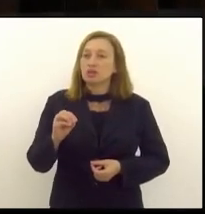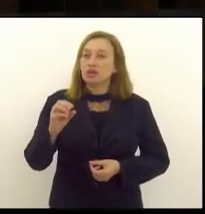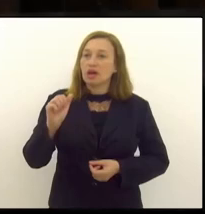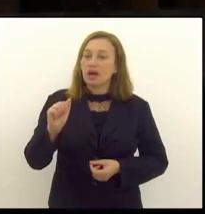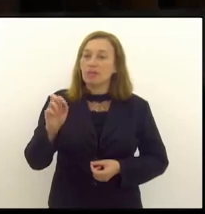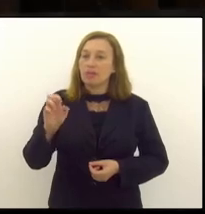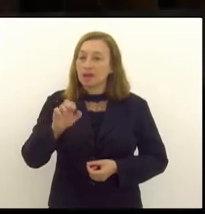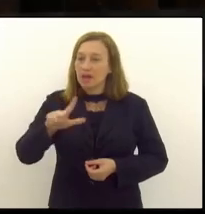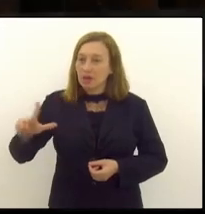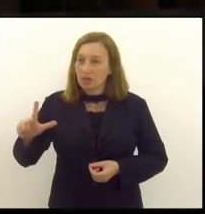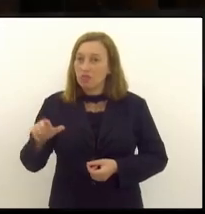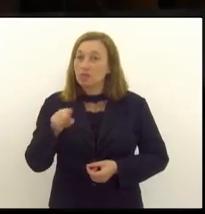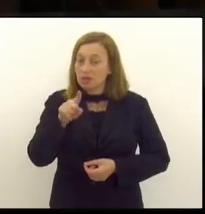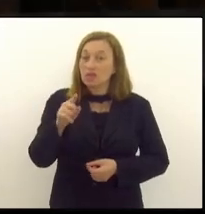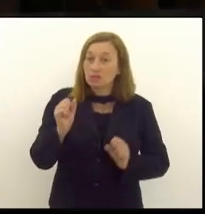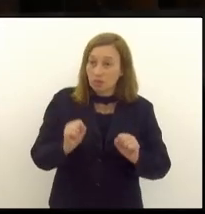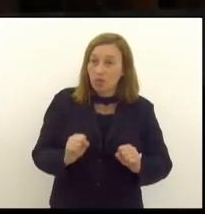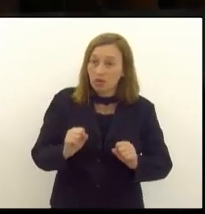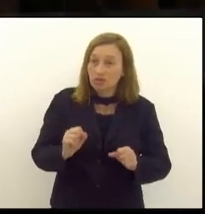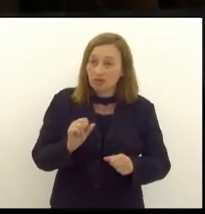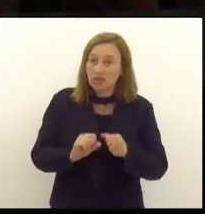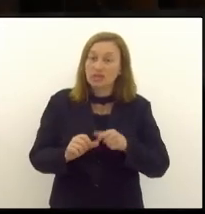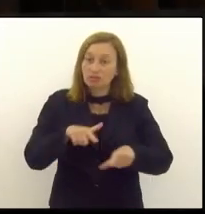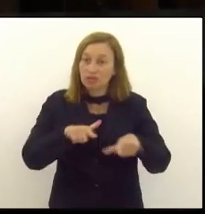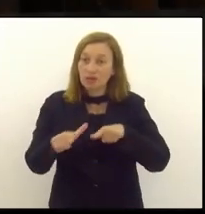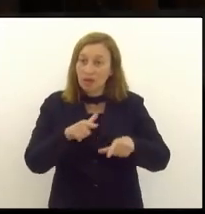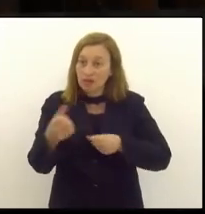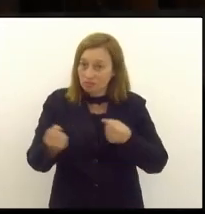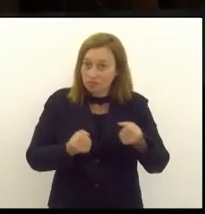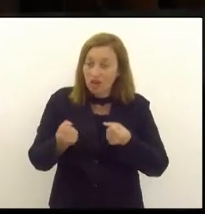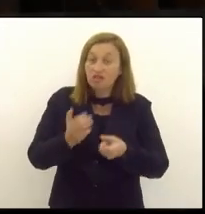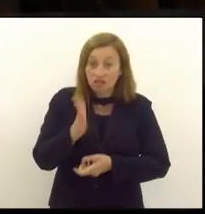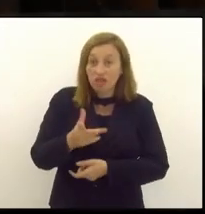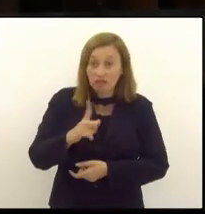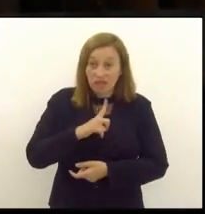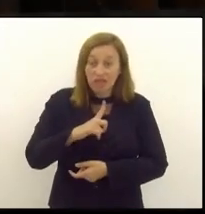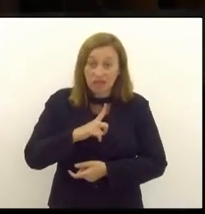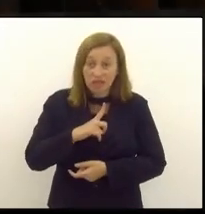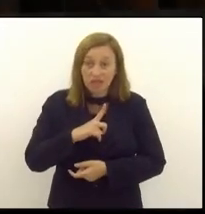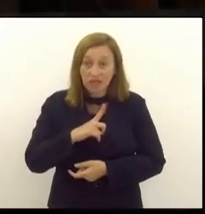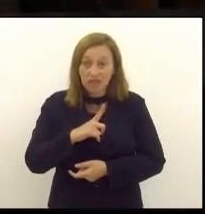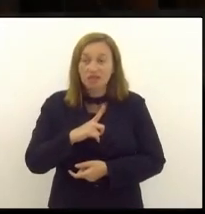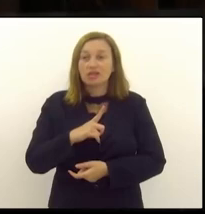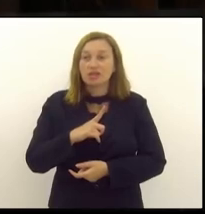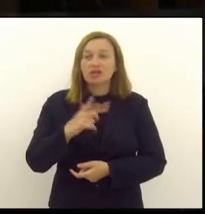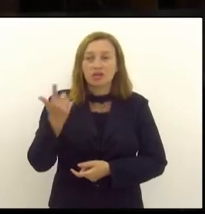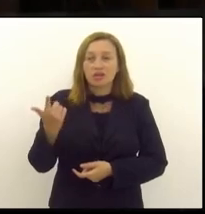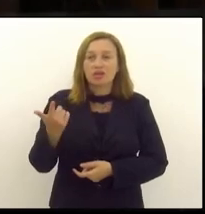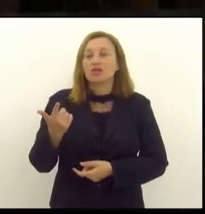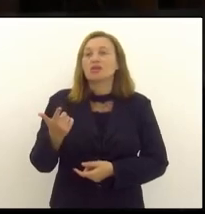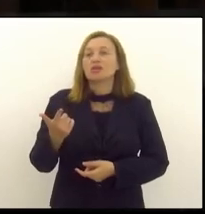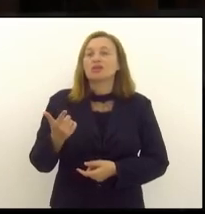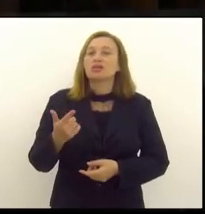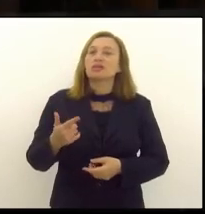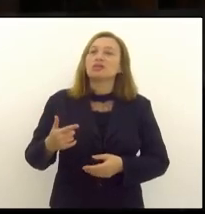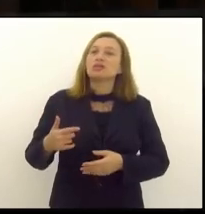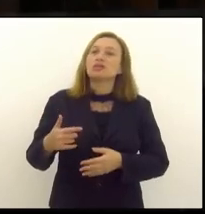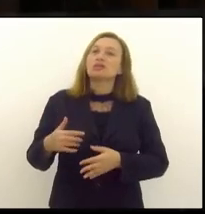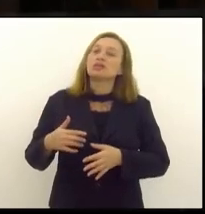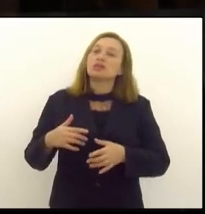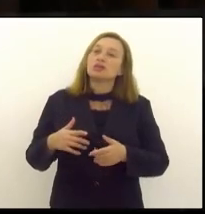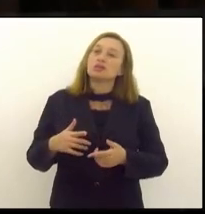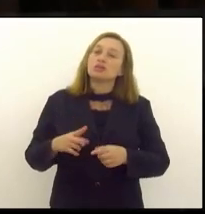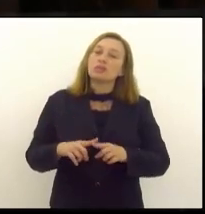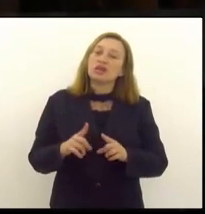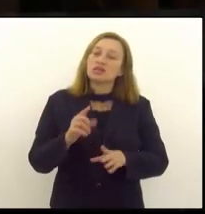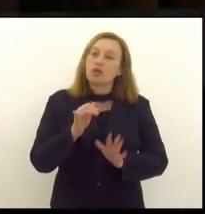do MPT. Vocês agora podem executar essas ações. É algo que a destinação aconteceu recentemente, mas as tratativas aconteceram lá atrás. Mas é